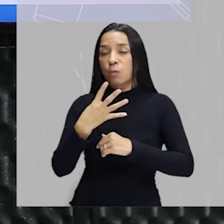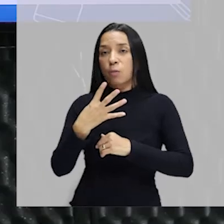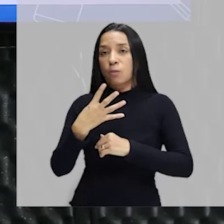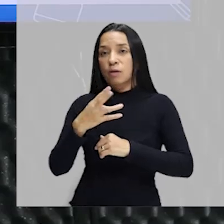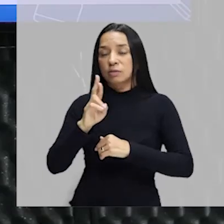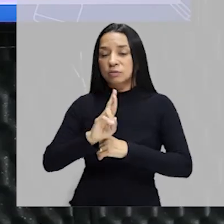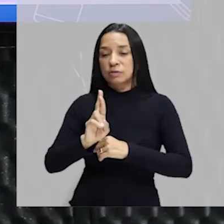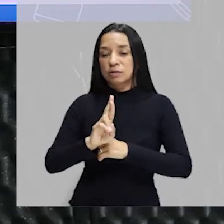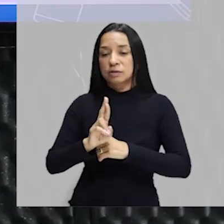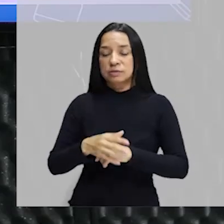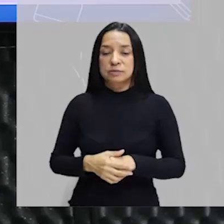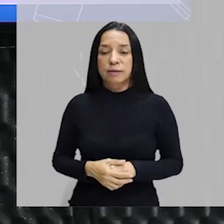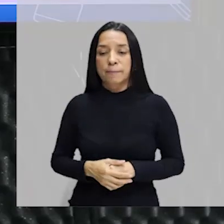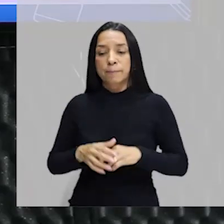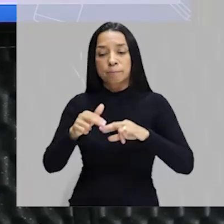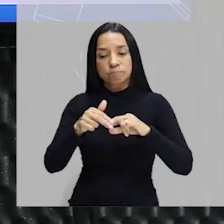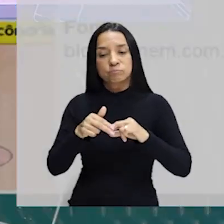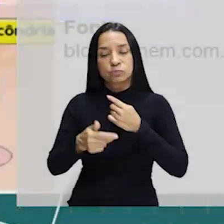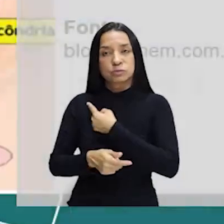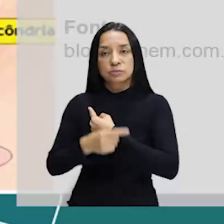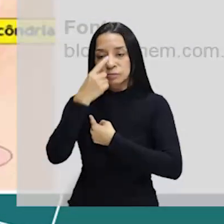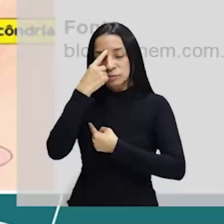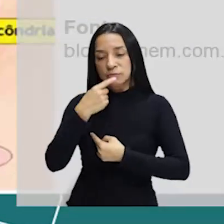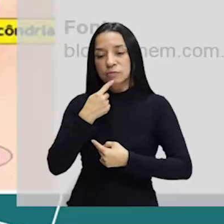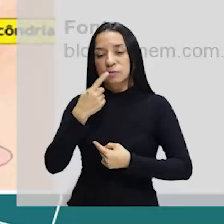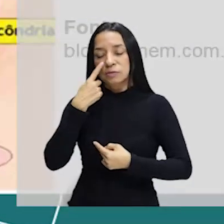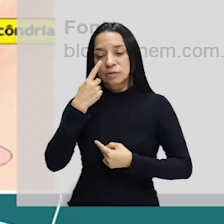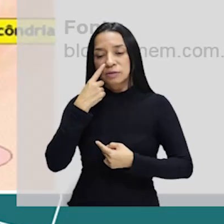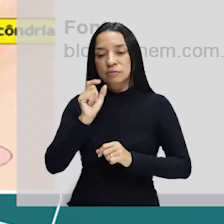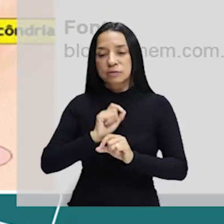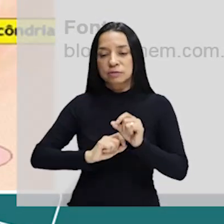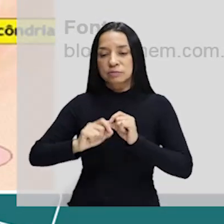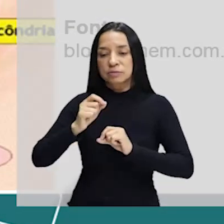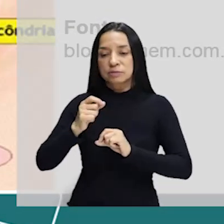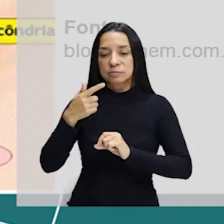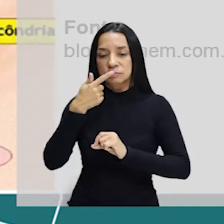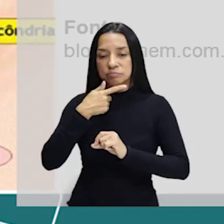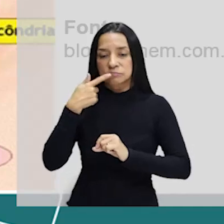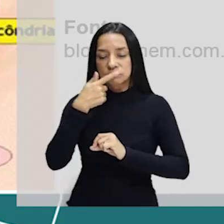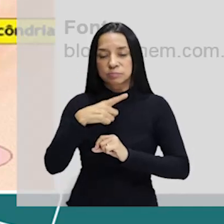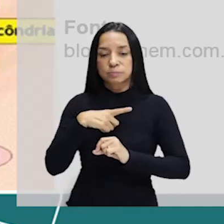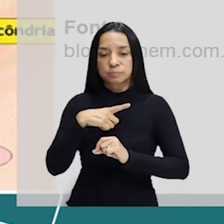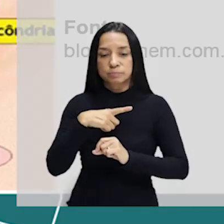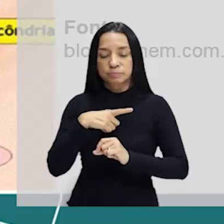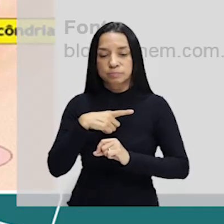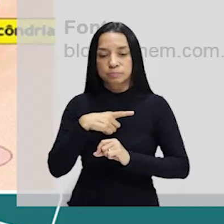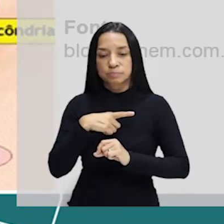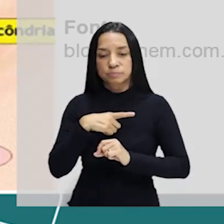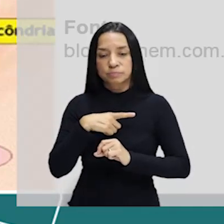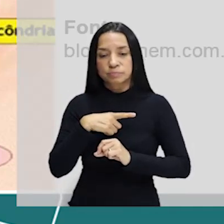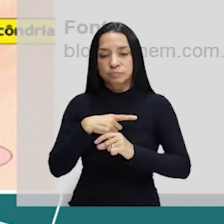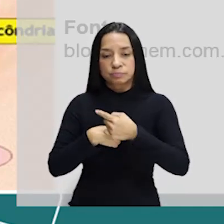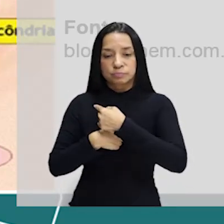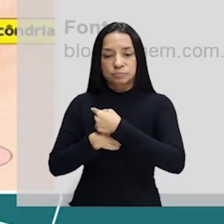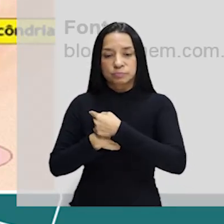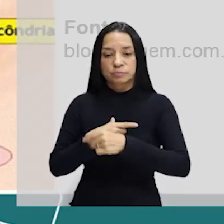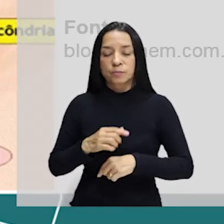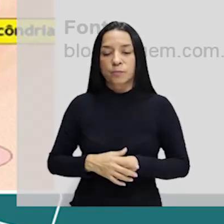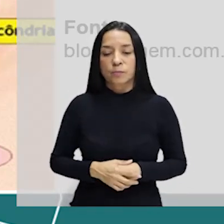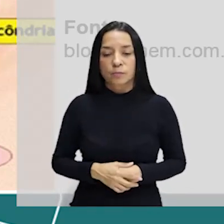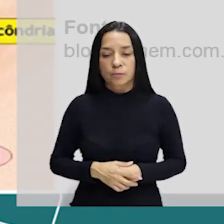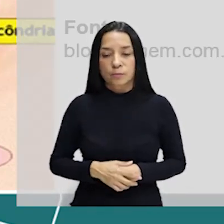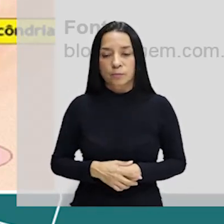2 ATPs. Por isso que nessa figurinha aqui vocês estão vendo que na glicólise ocorre o saldo positivo de